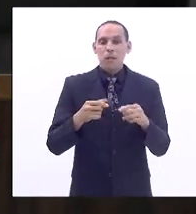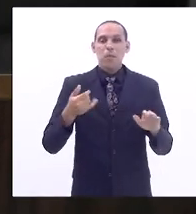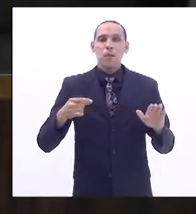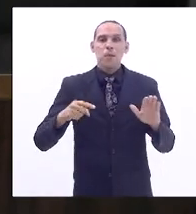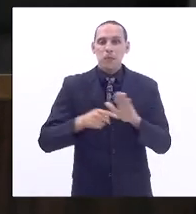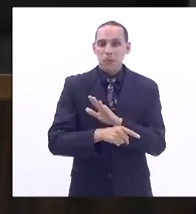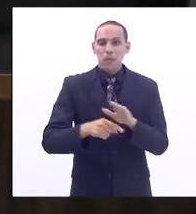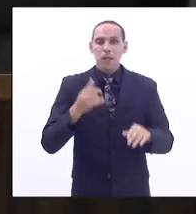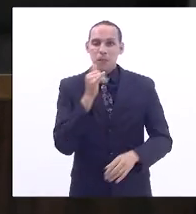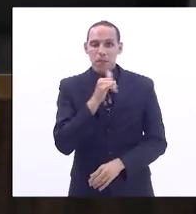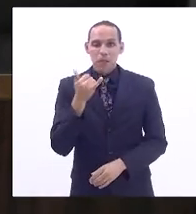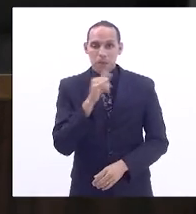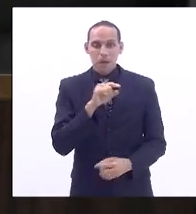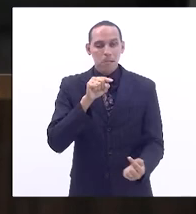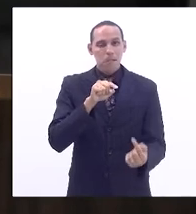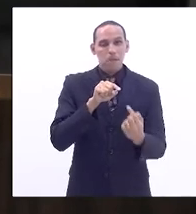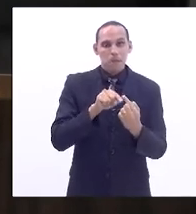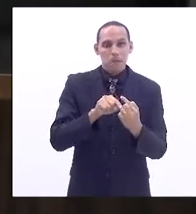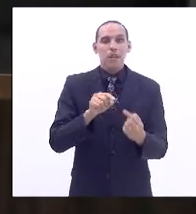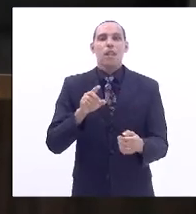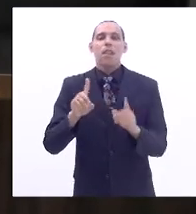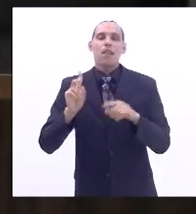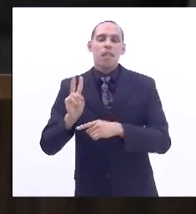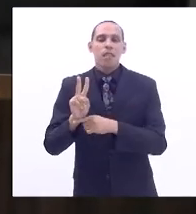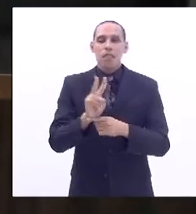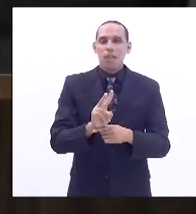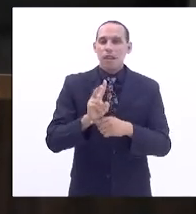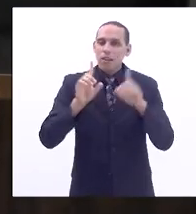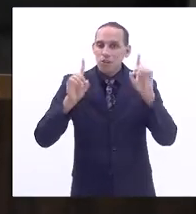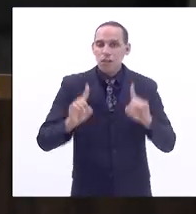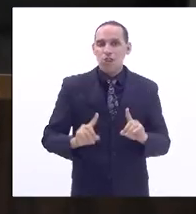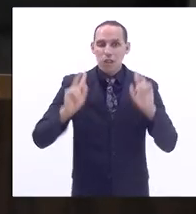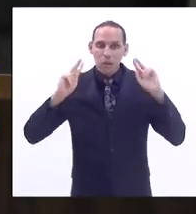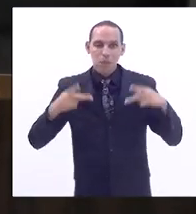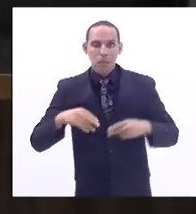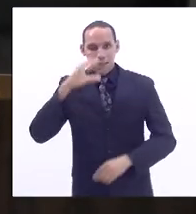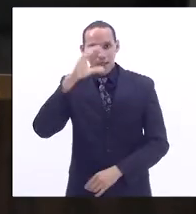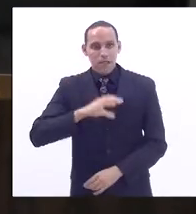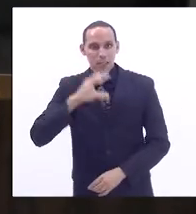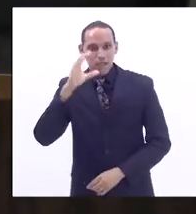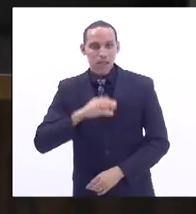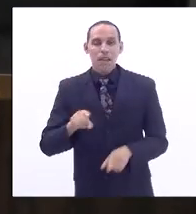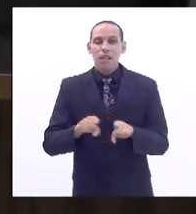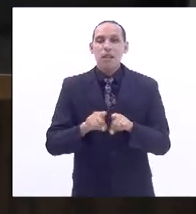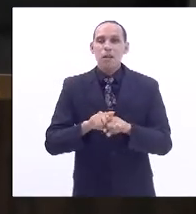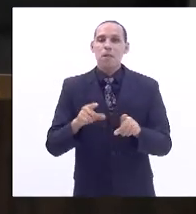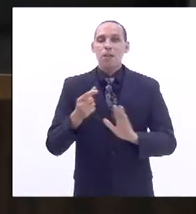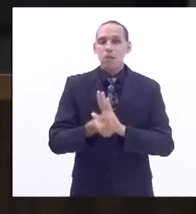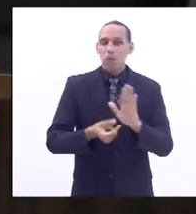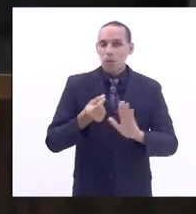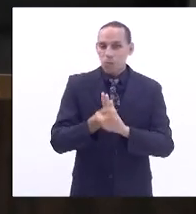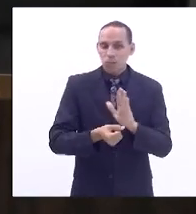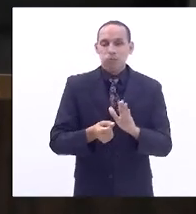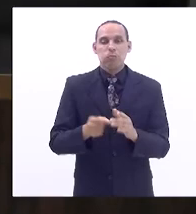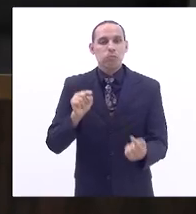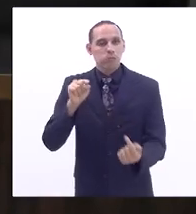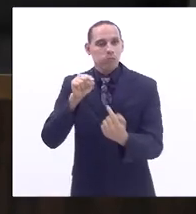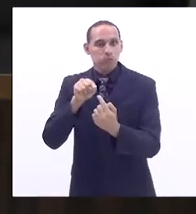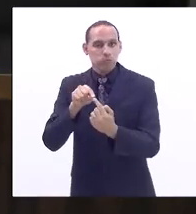Minas e energia favorável de defesa dos Direitos Humanos cidadania favorável de orçamento Finanças fiscalização financeira e controle